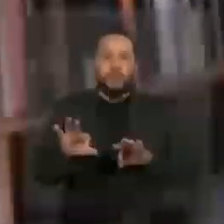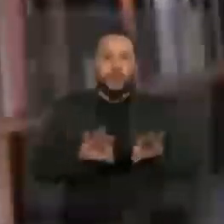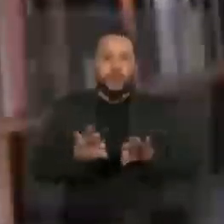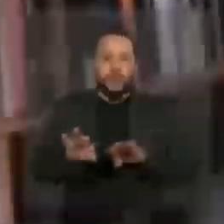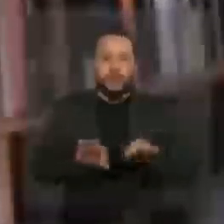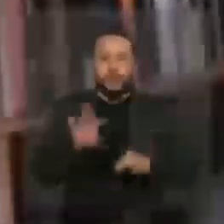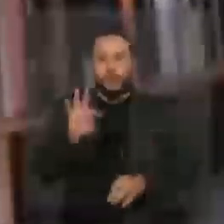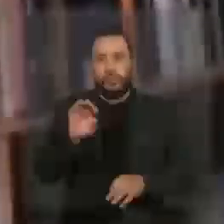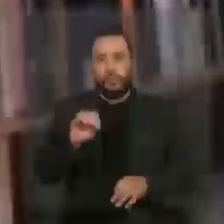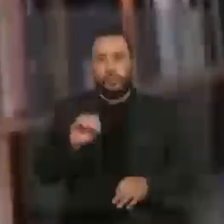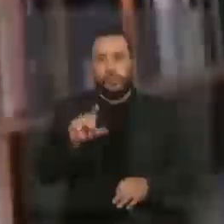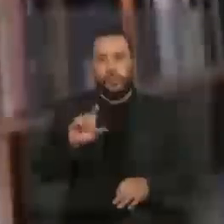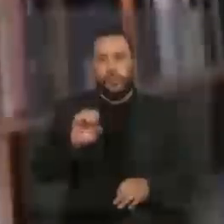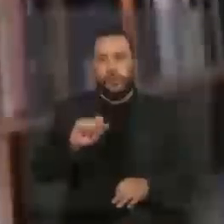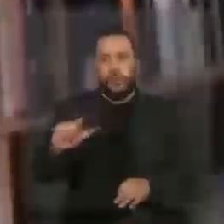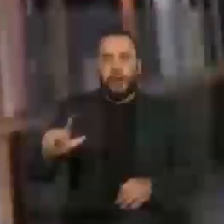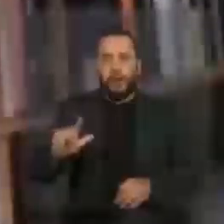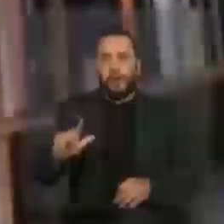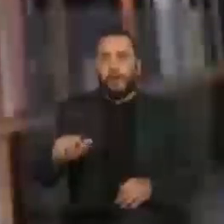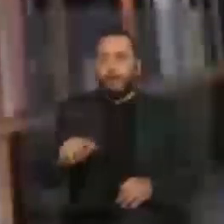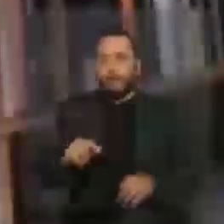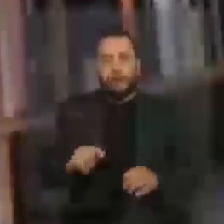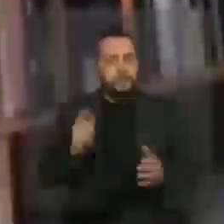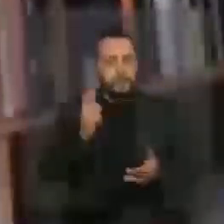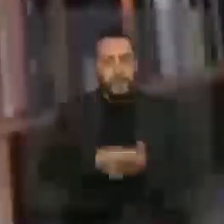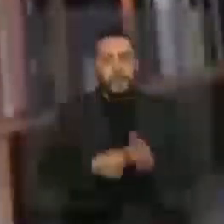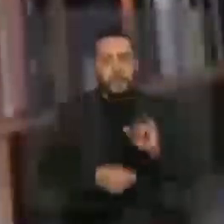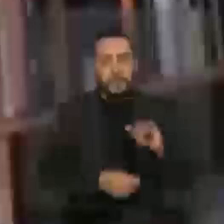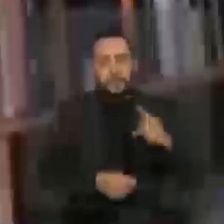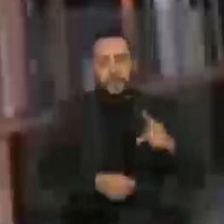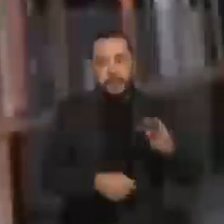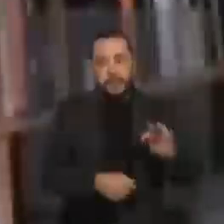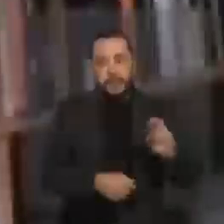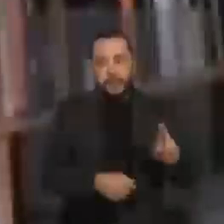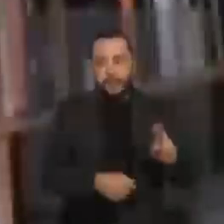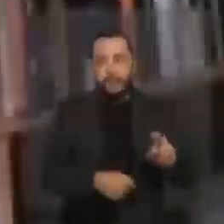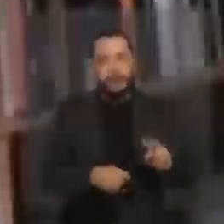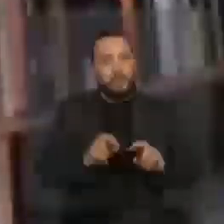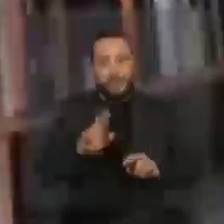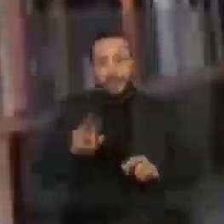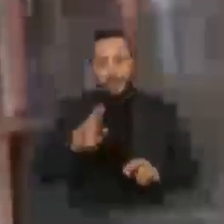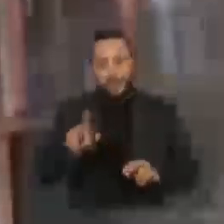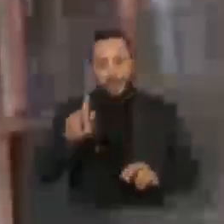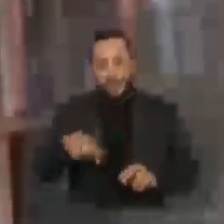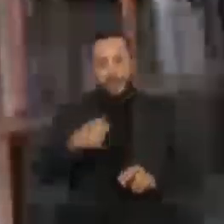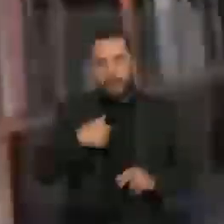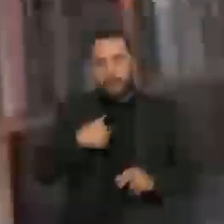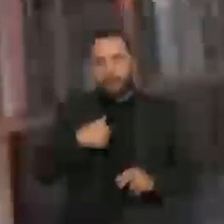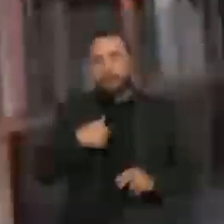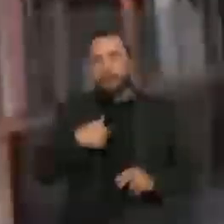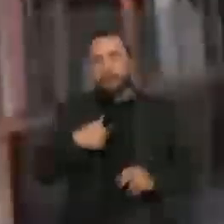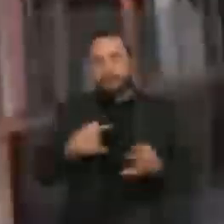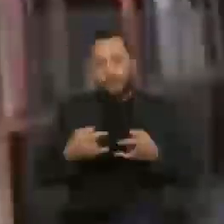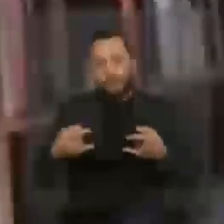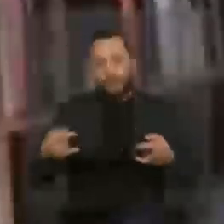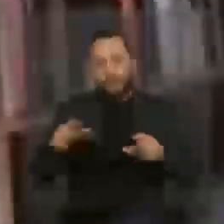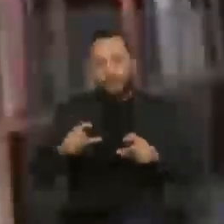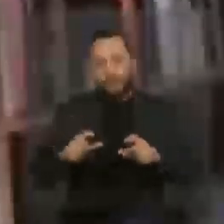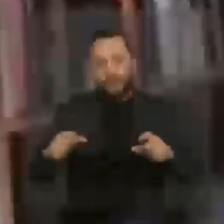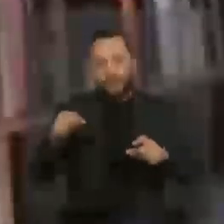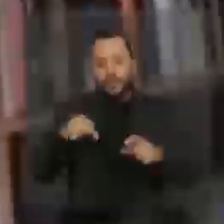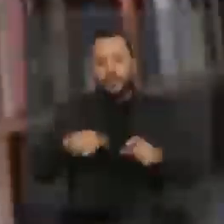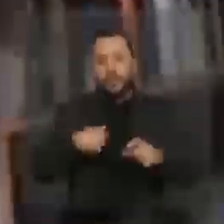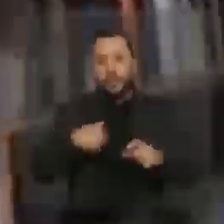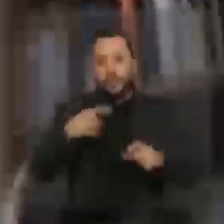Legal, eles não pagam TPU, eles fazem o recolhimento do preço público, emitem lá o boleto.